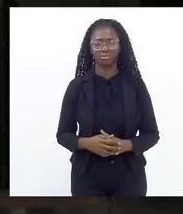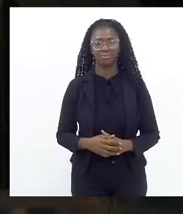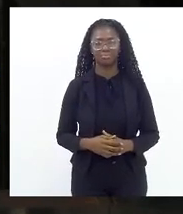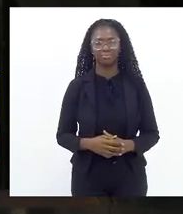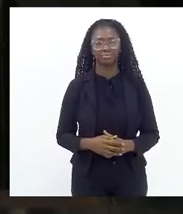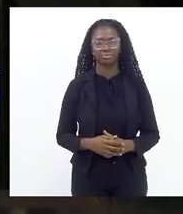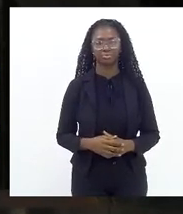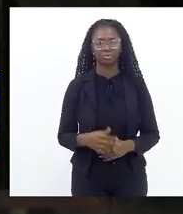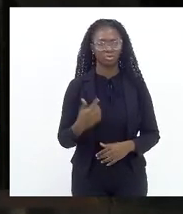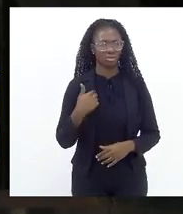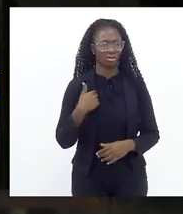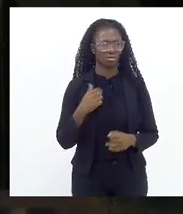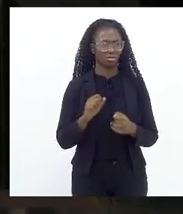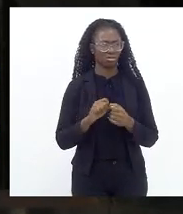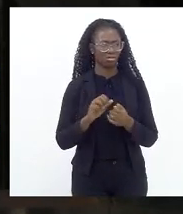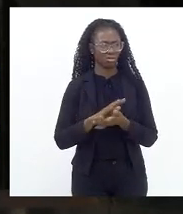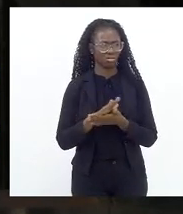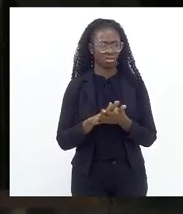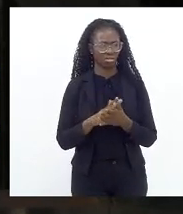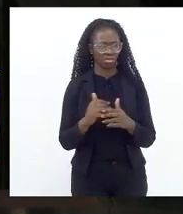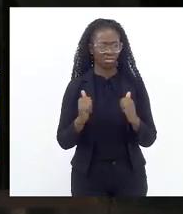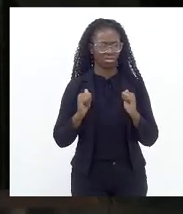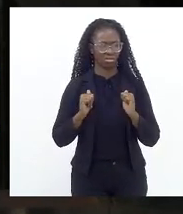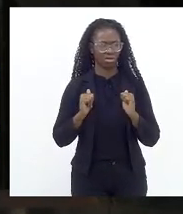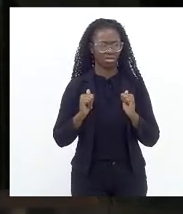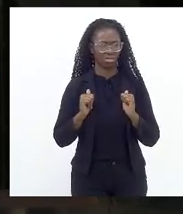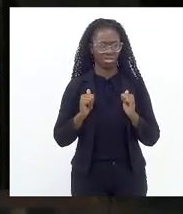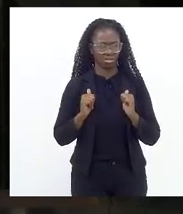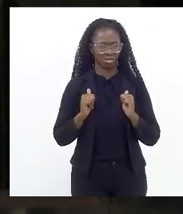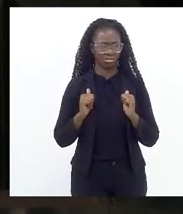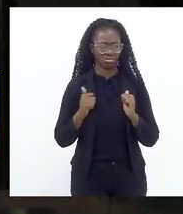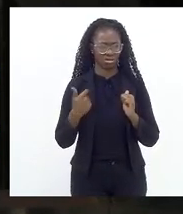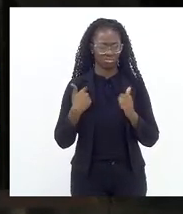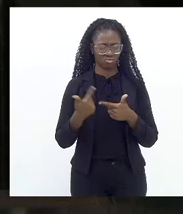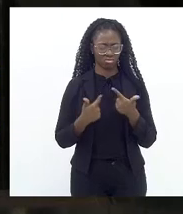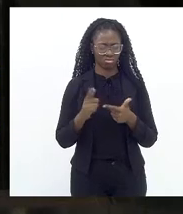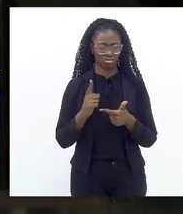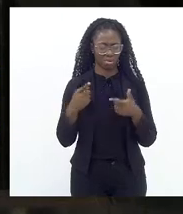que não tinha o que fazer, porque não era coveiro.